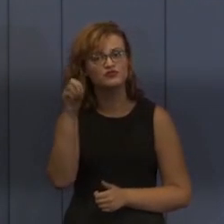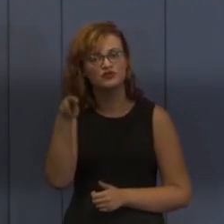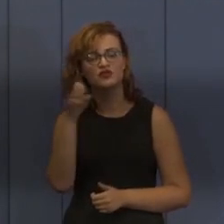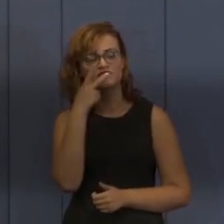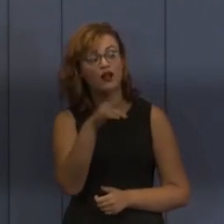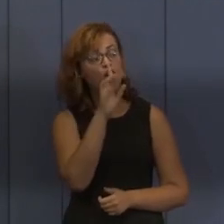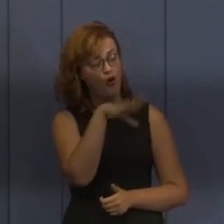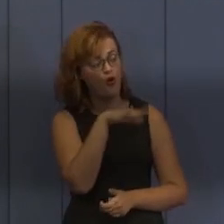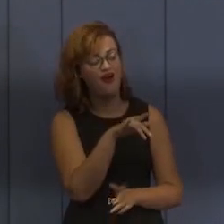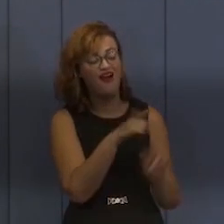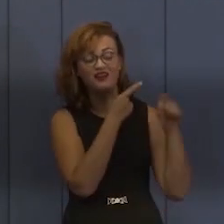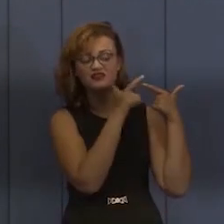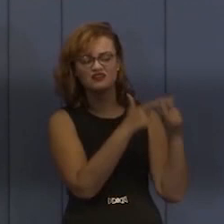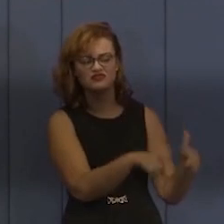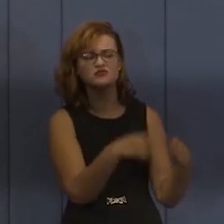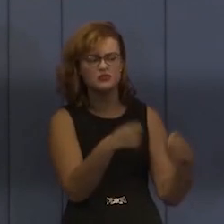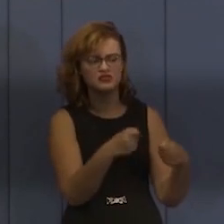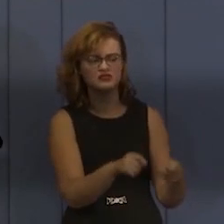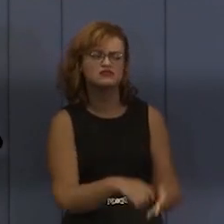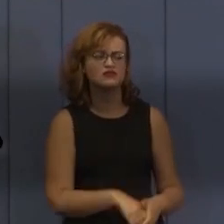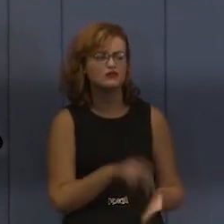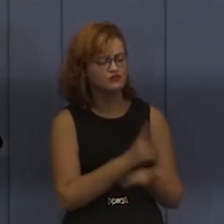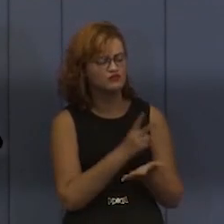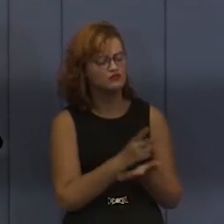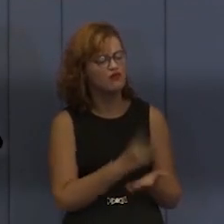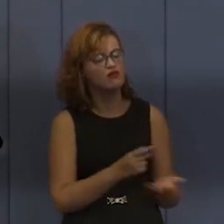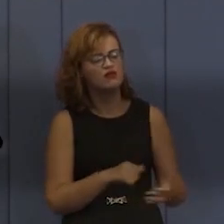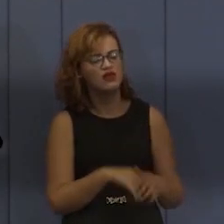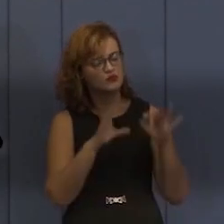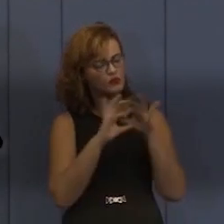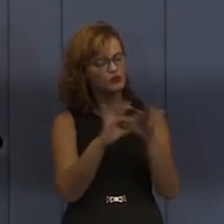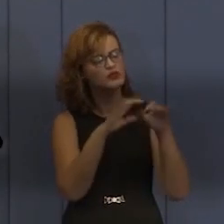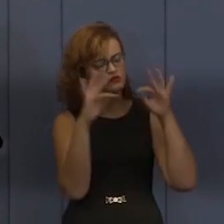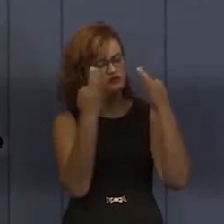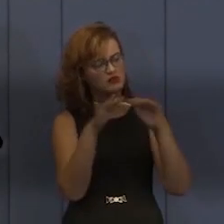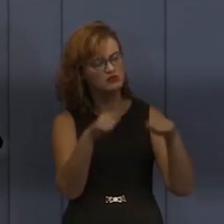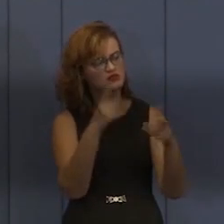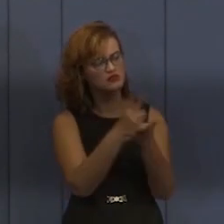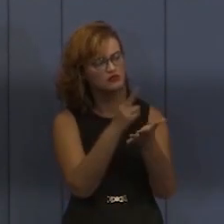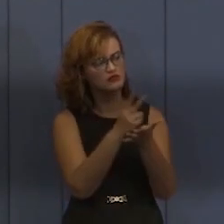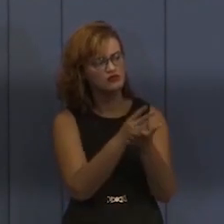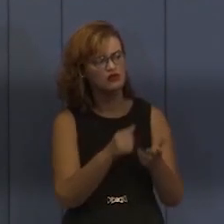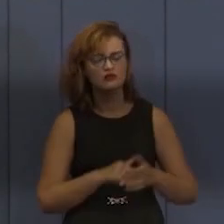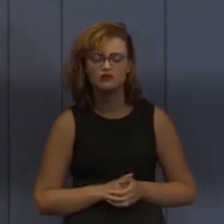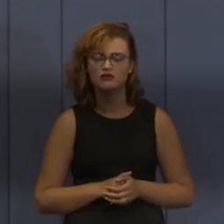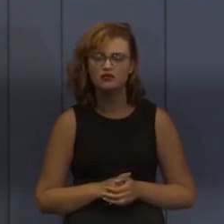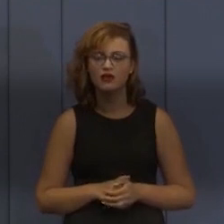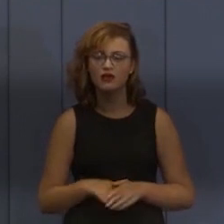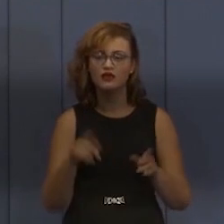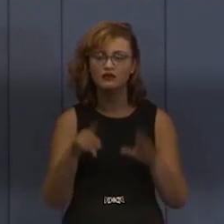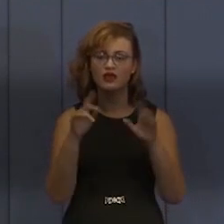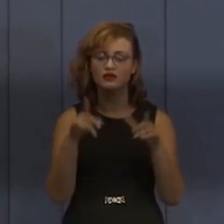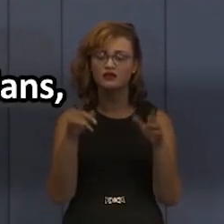que é uma outra coisa que o Hazzone fala, isso tem que ser protegido. As tradições de um clã precisam ser protegidas. Essa união